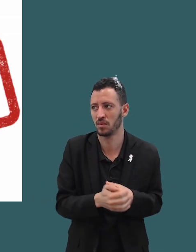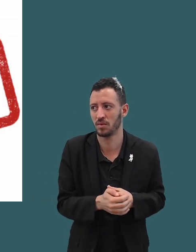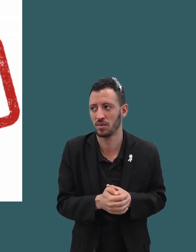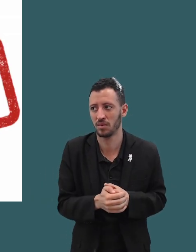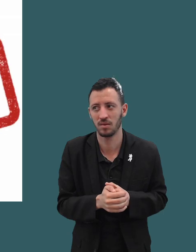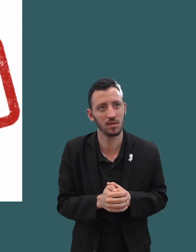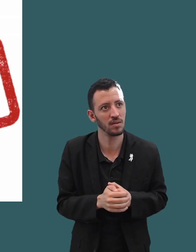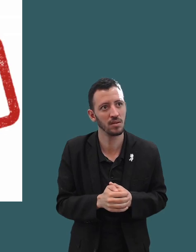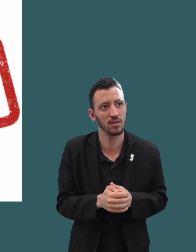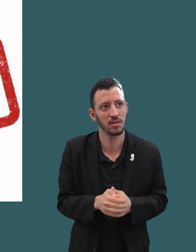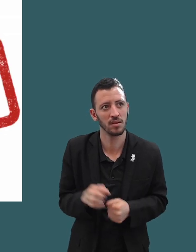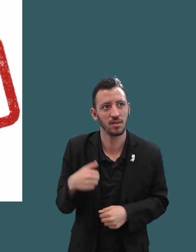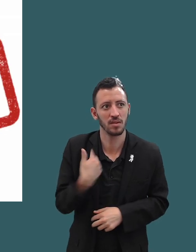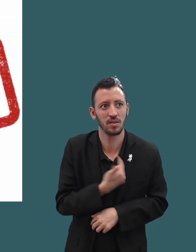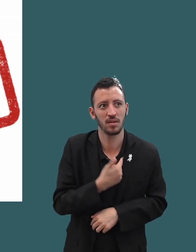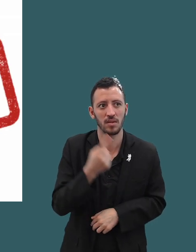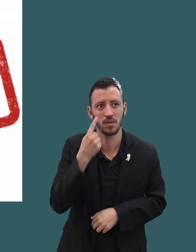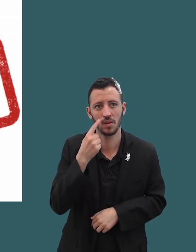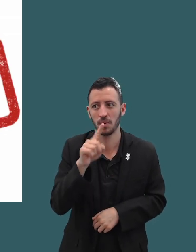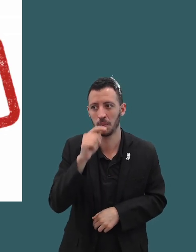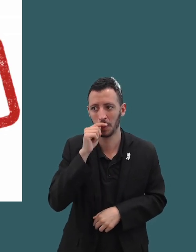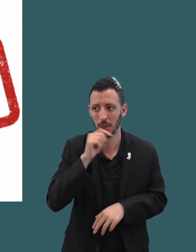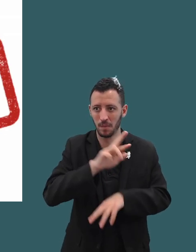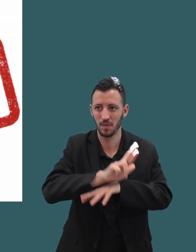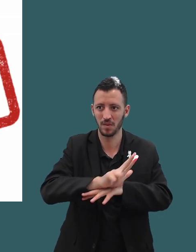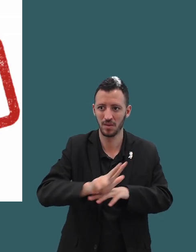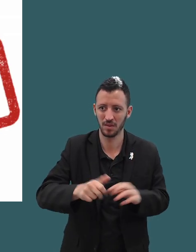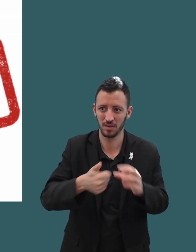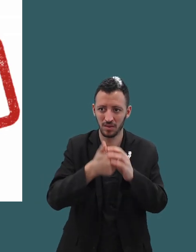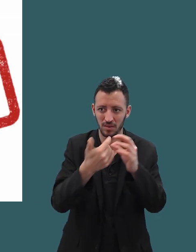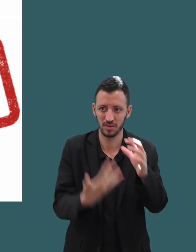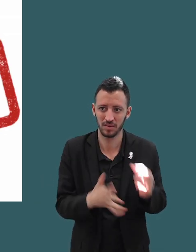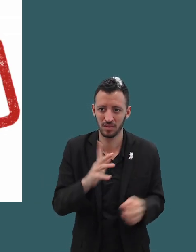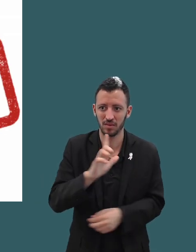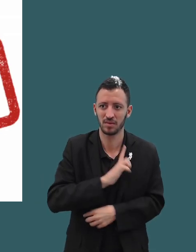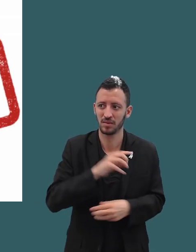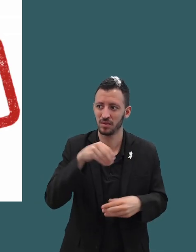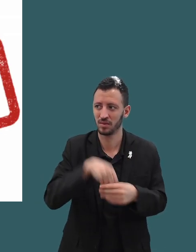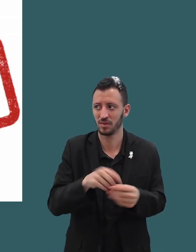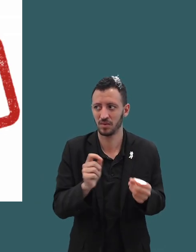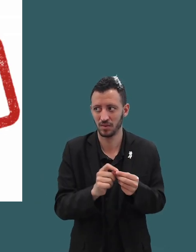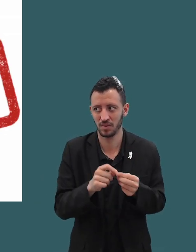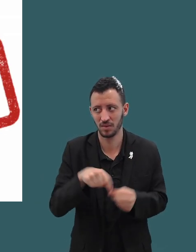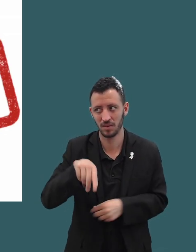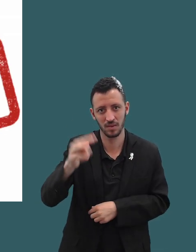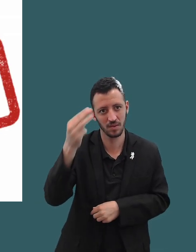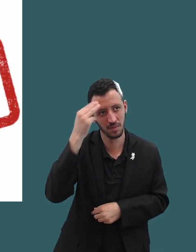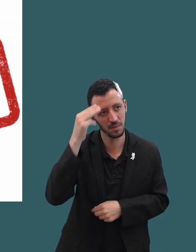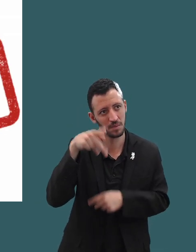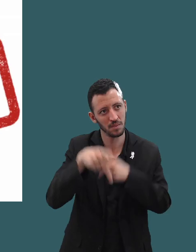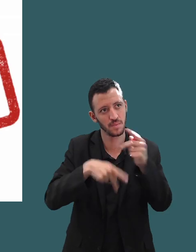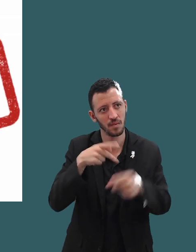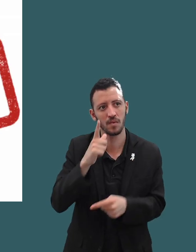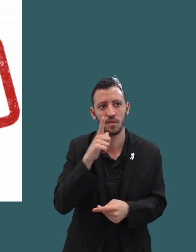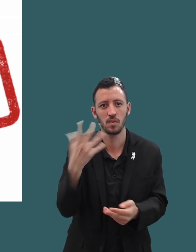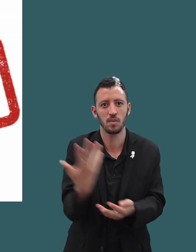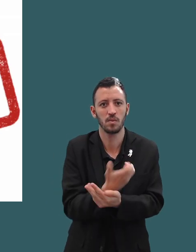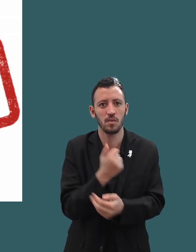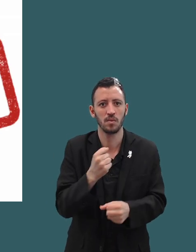Enfim, a gente vai ter aí uma série de conteúdos que já foram sedimentados na memória popular e são